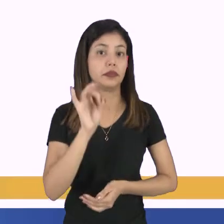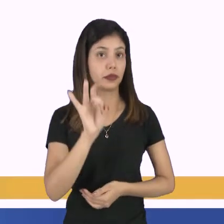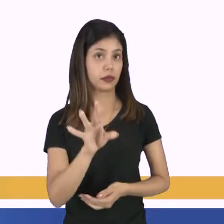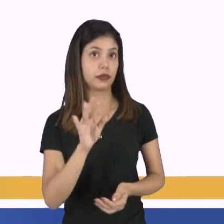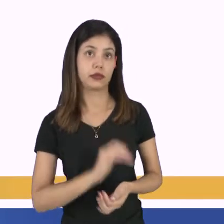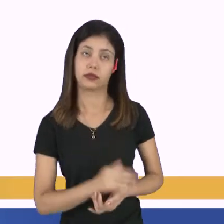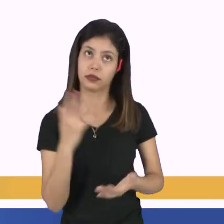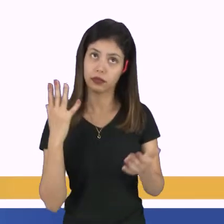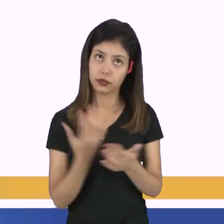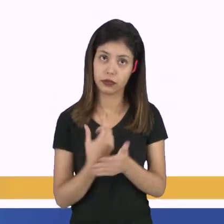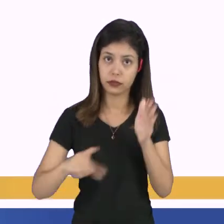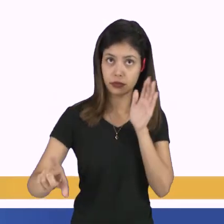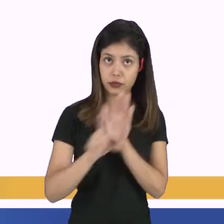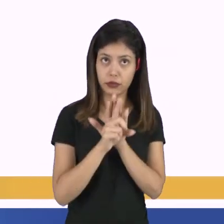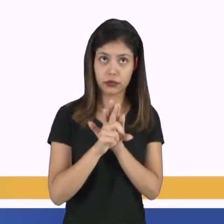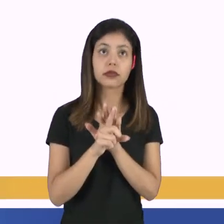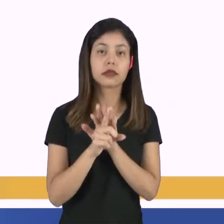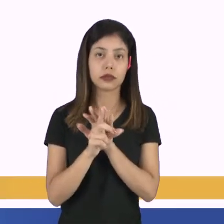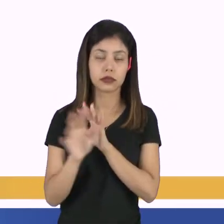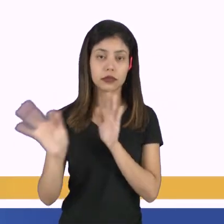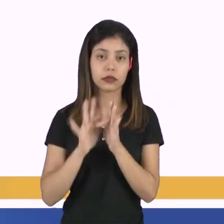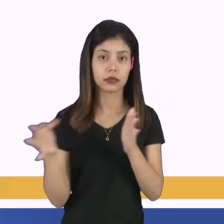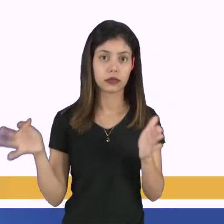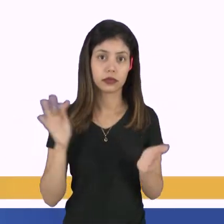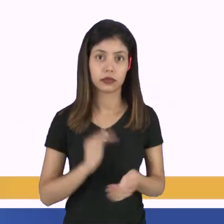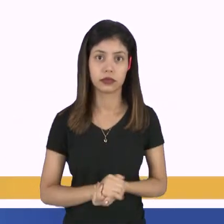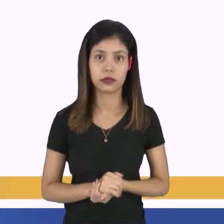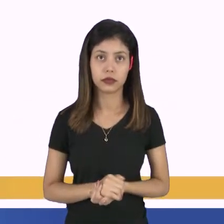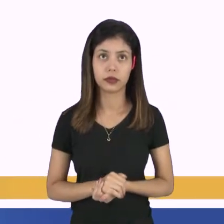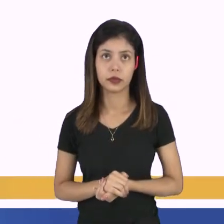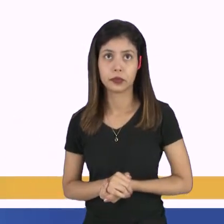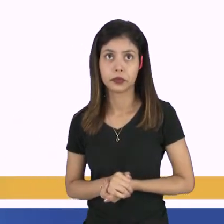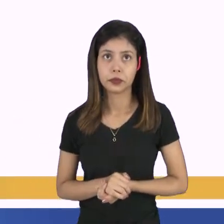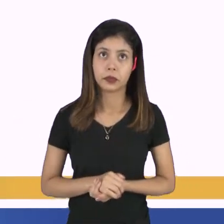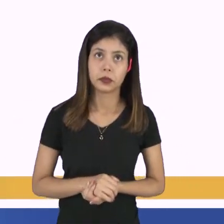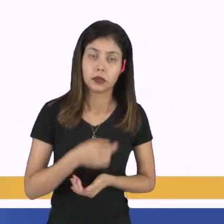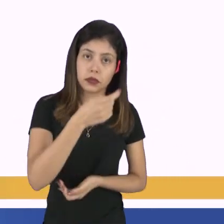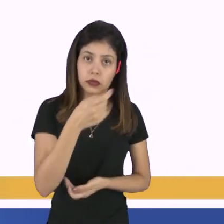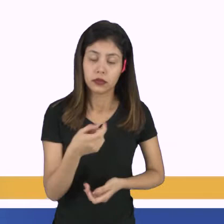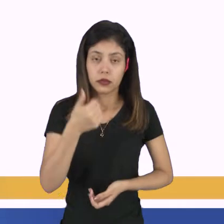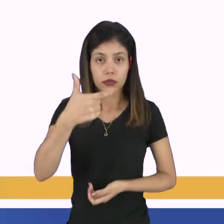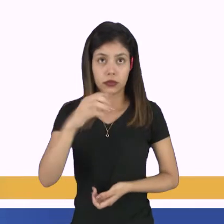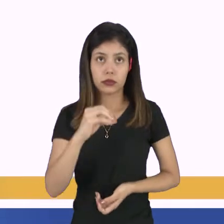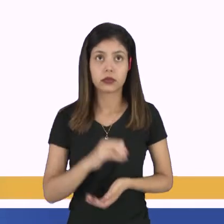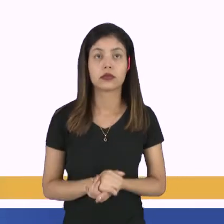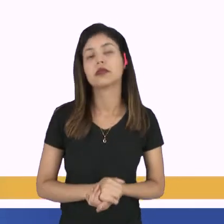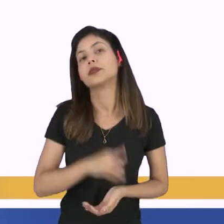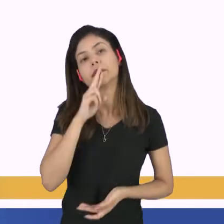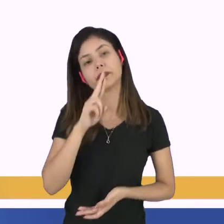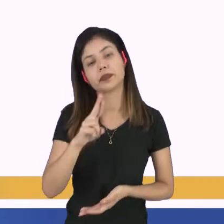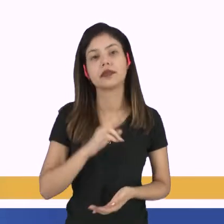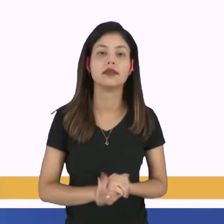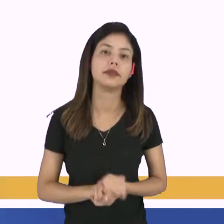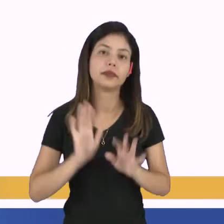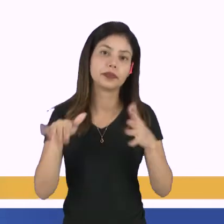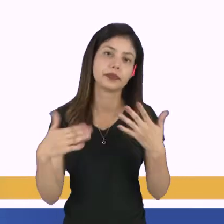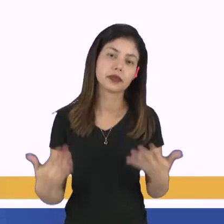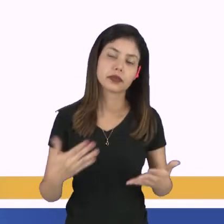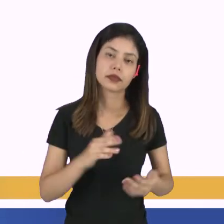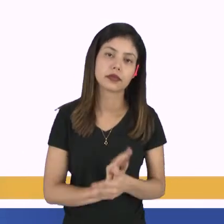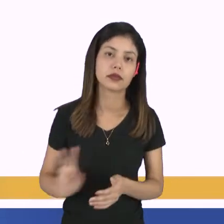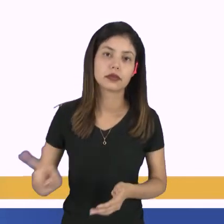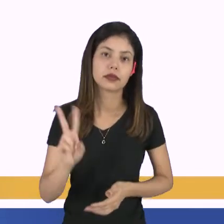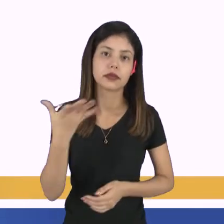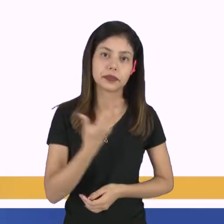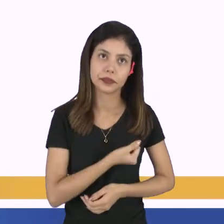eu pego a lei de formação da função e no lugar do x eu coloco 20 e calculo, né, qual vai ser o valor dessa